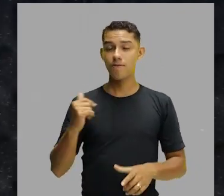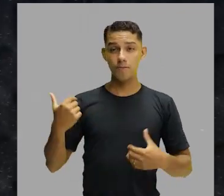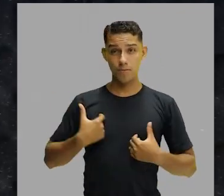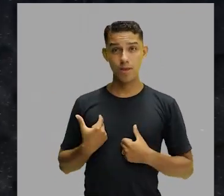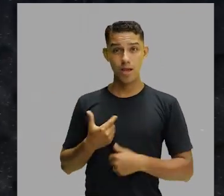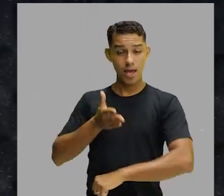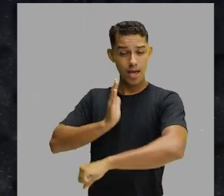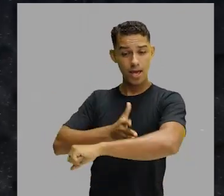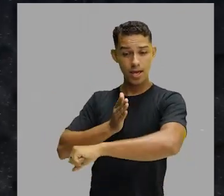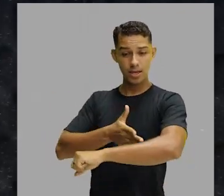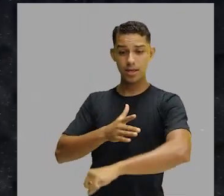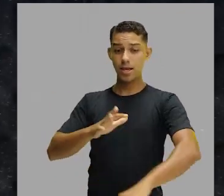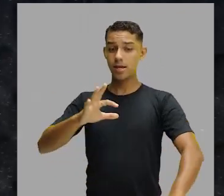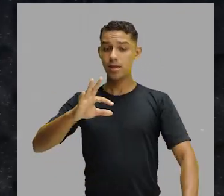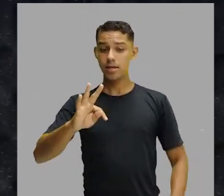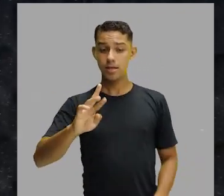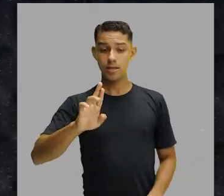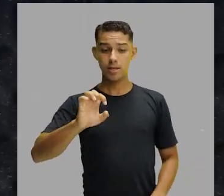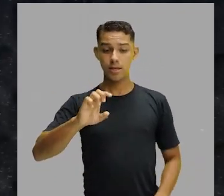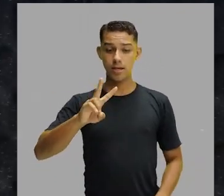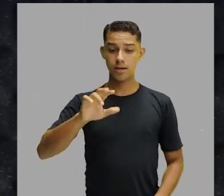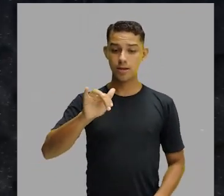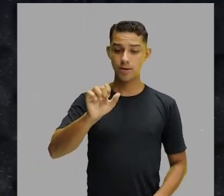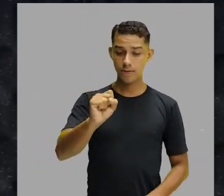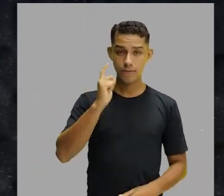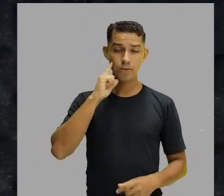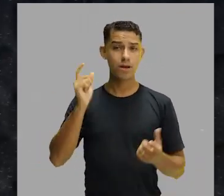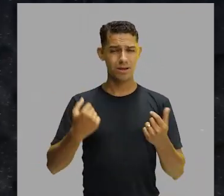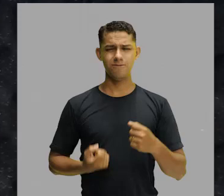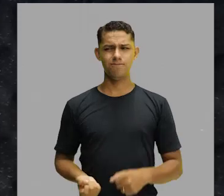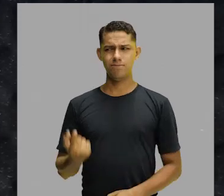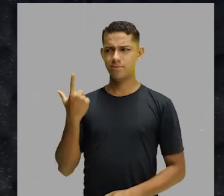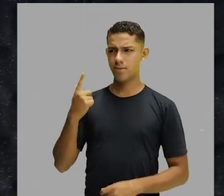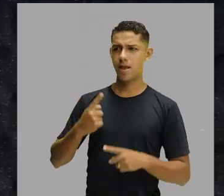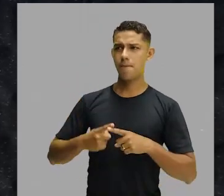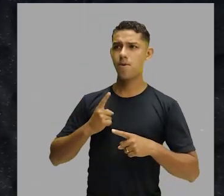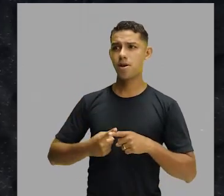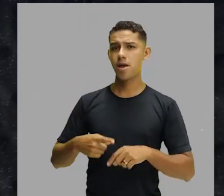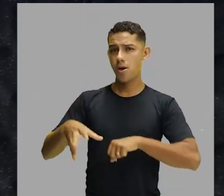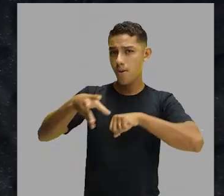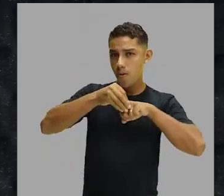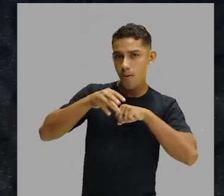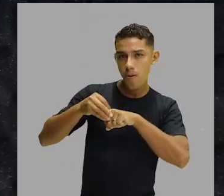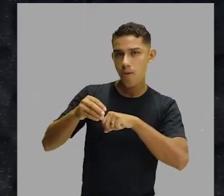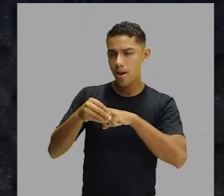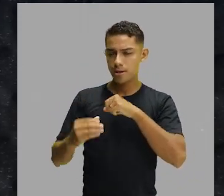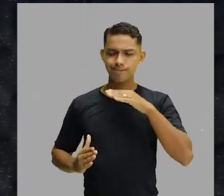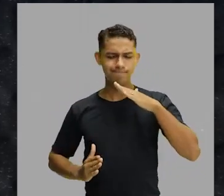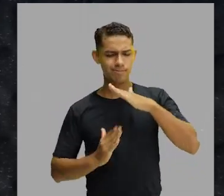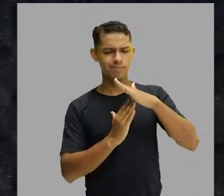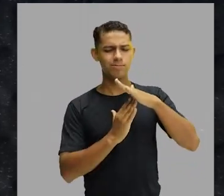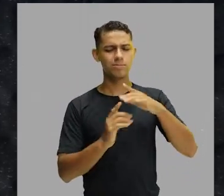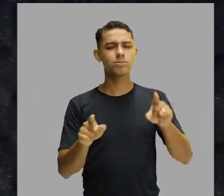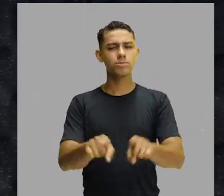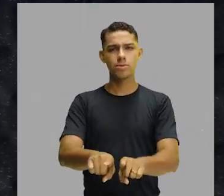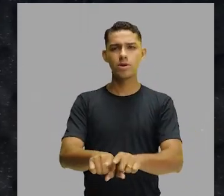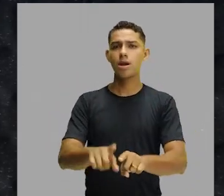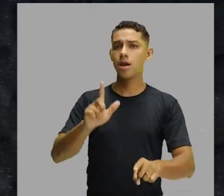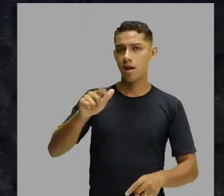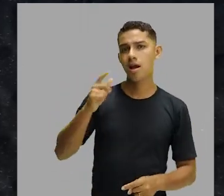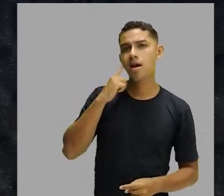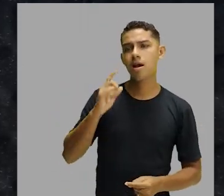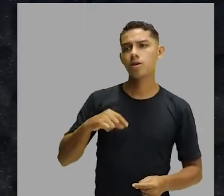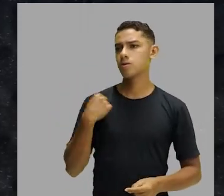Trevas. Estranho, né? Por quê? Porque se o conhecimento era limitado, a mente também era limitada. E aquilo que a gente